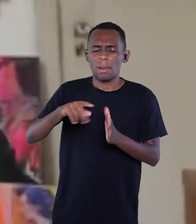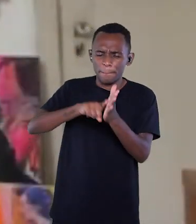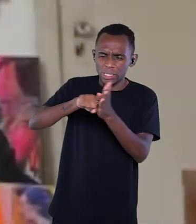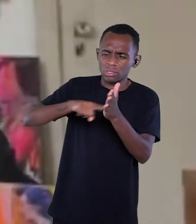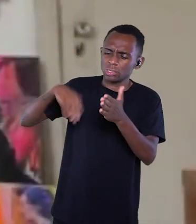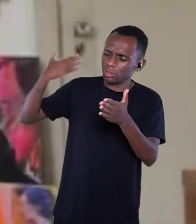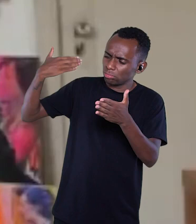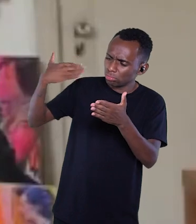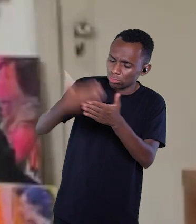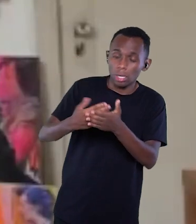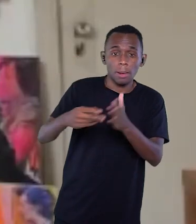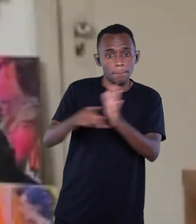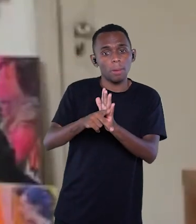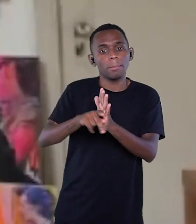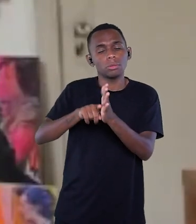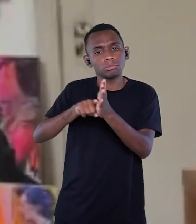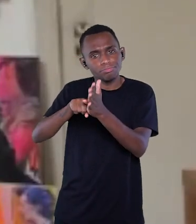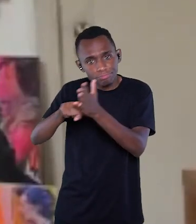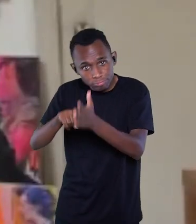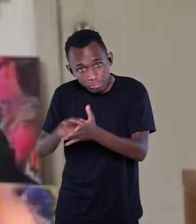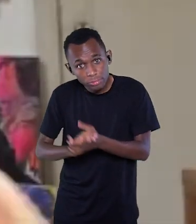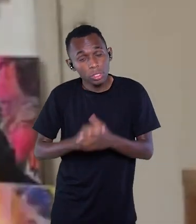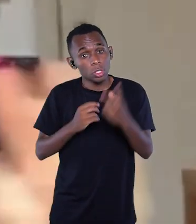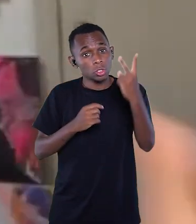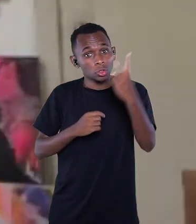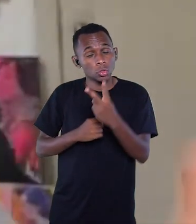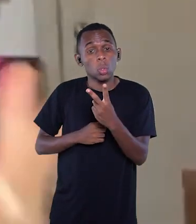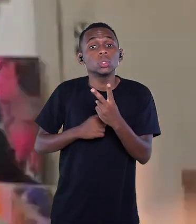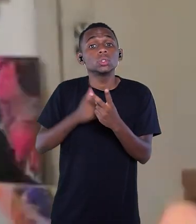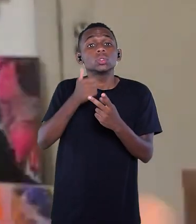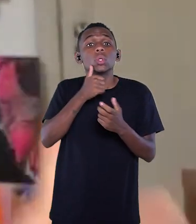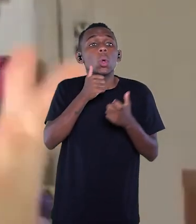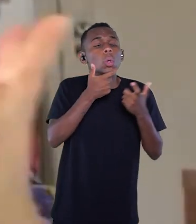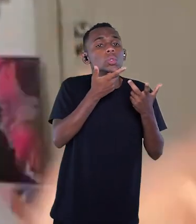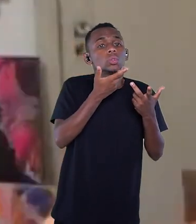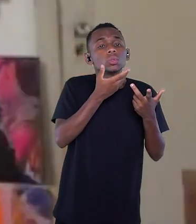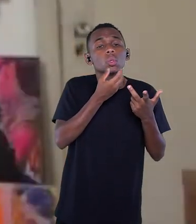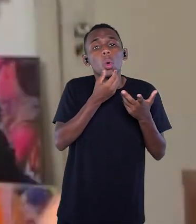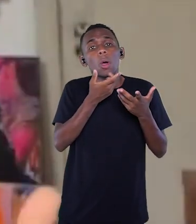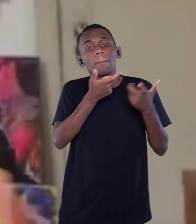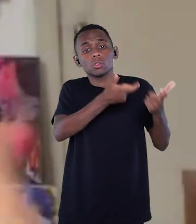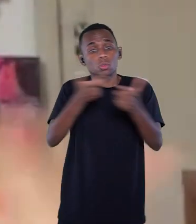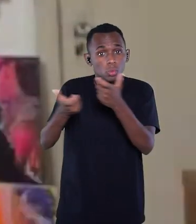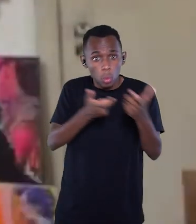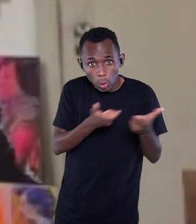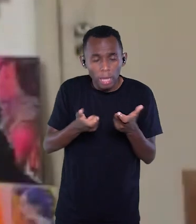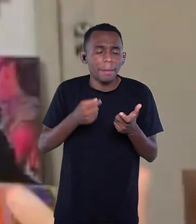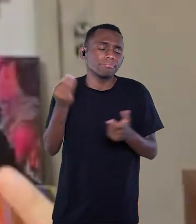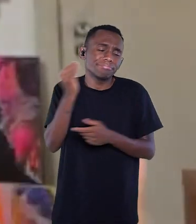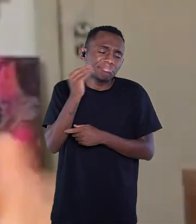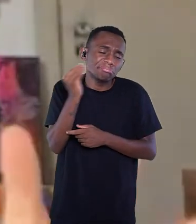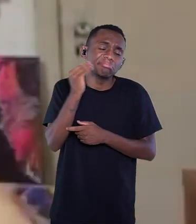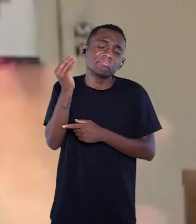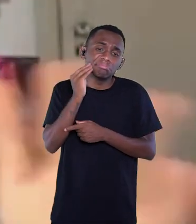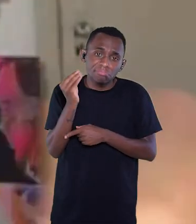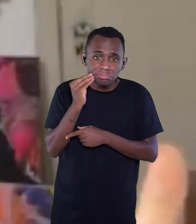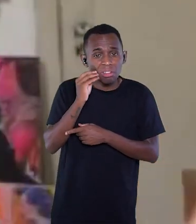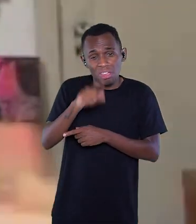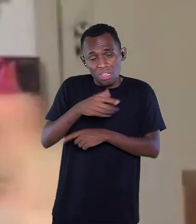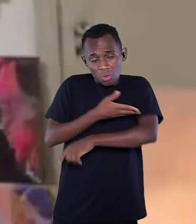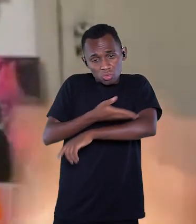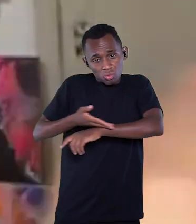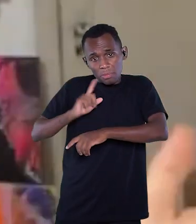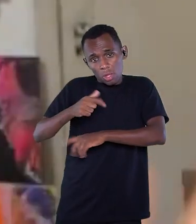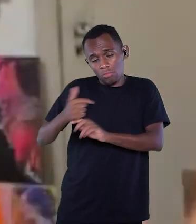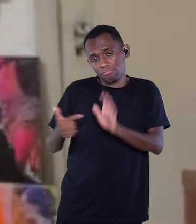de arquivo e tal, e esses dois lugares em que eu vou fazendo o teste, e ultimamente a maneira